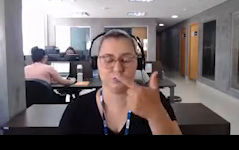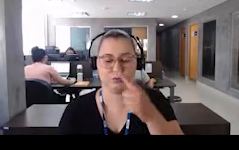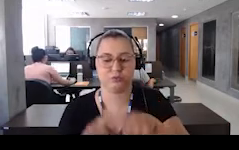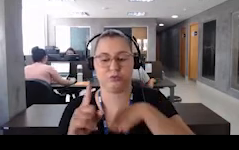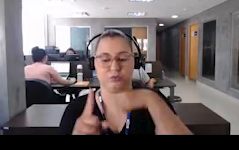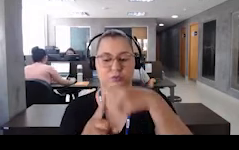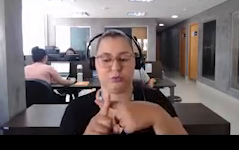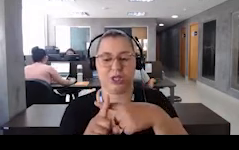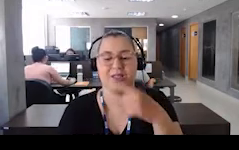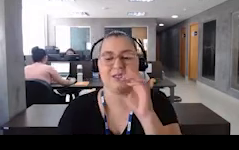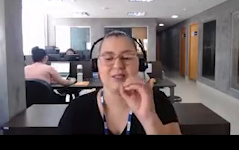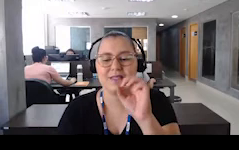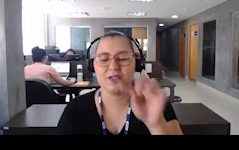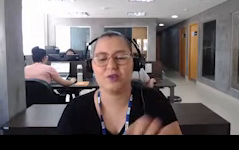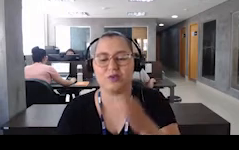né? Mais